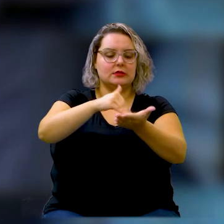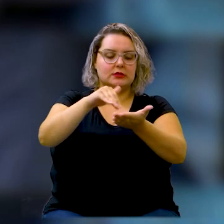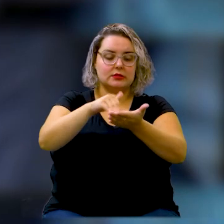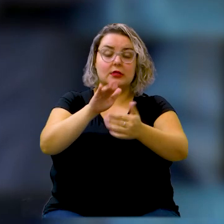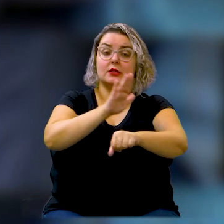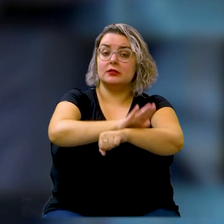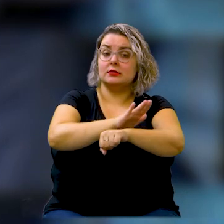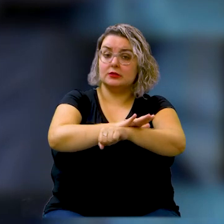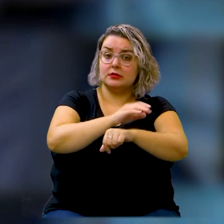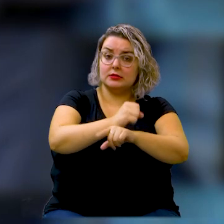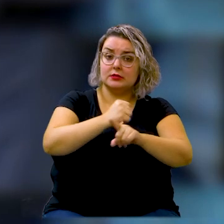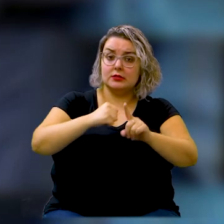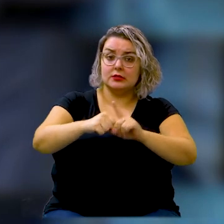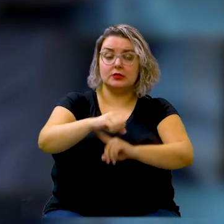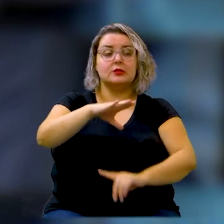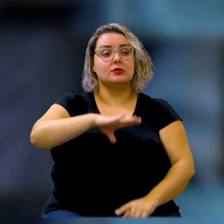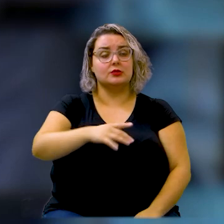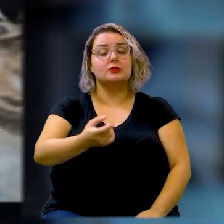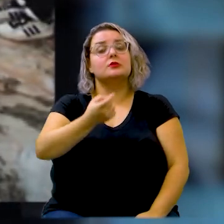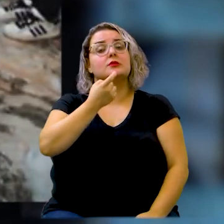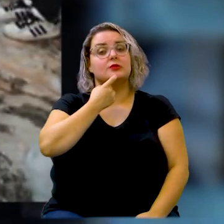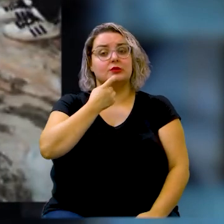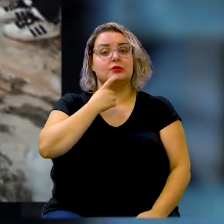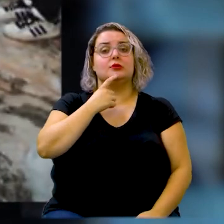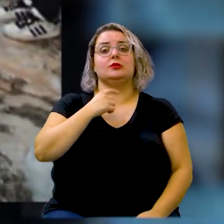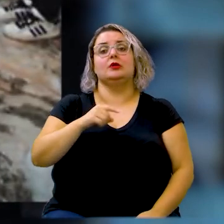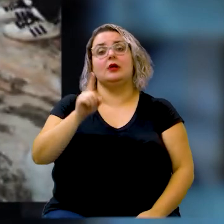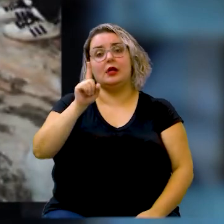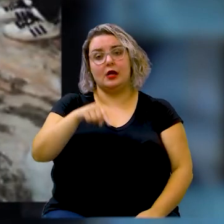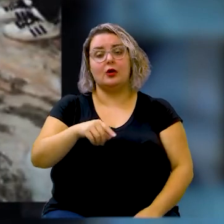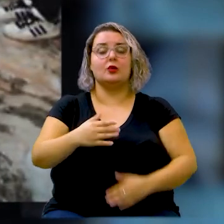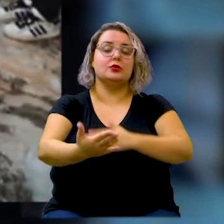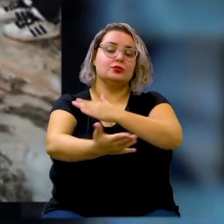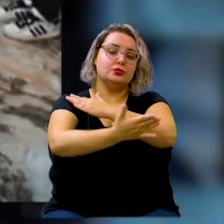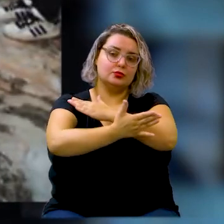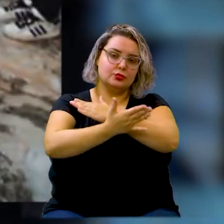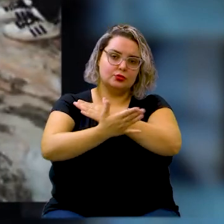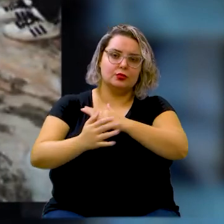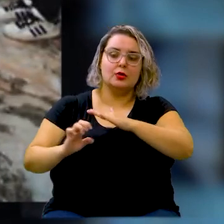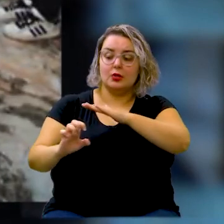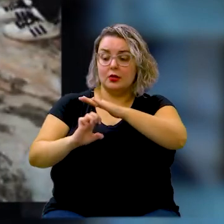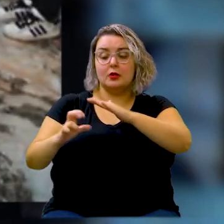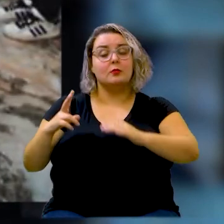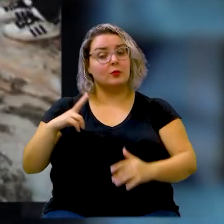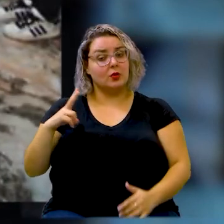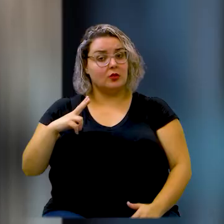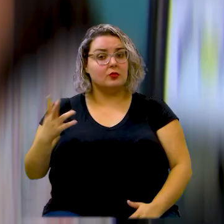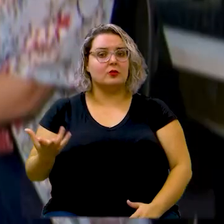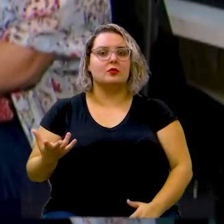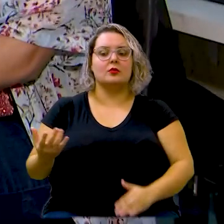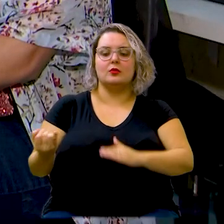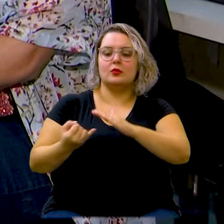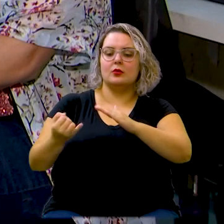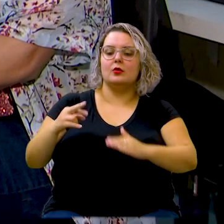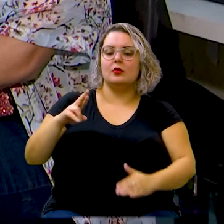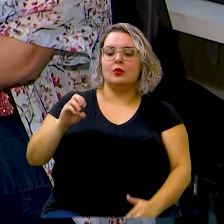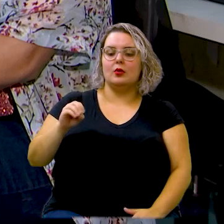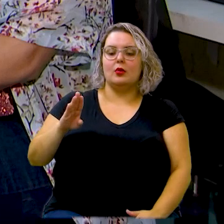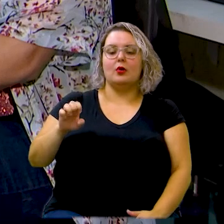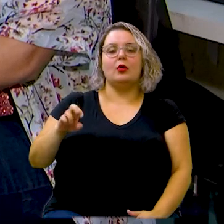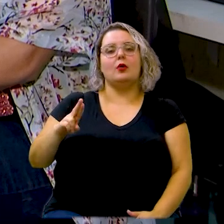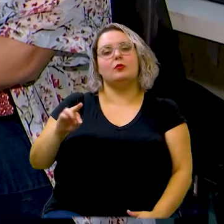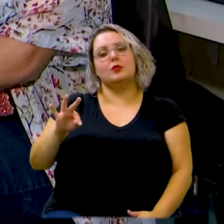Assistência Social de Campinas, é um dos nossos financiadores, empresas privadas, então o Instituto Robert Bosch,